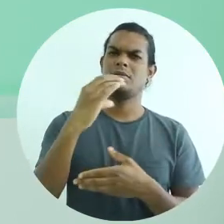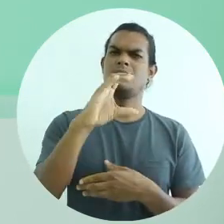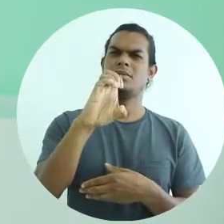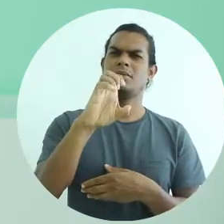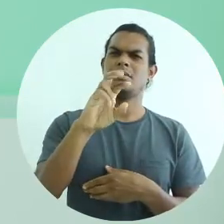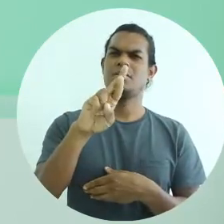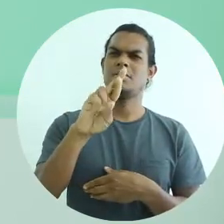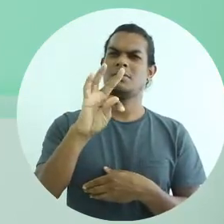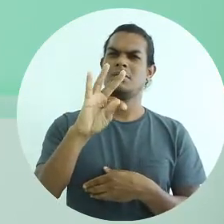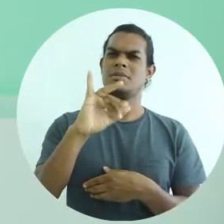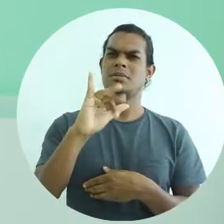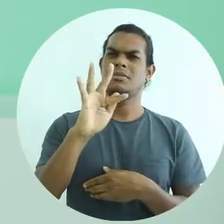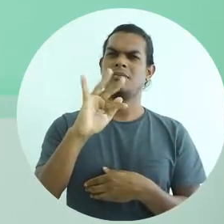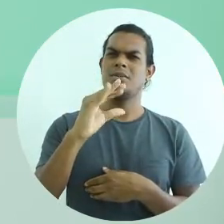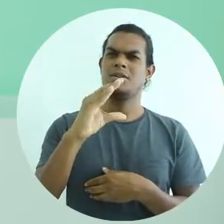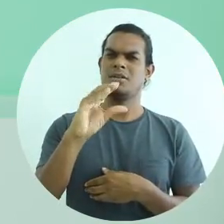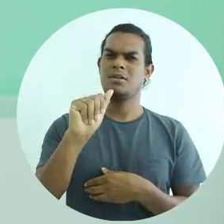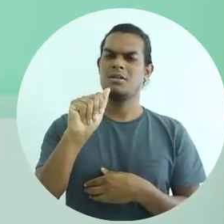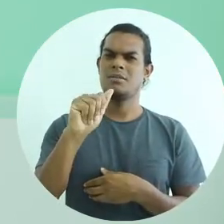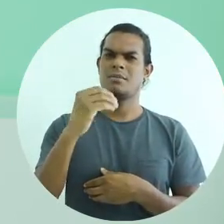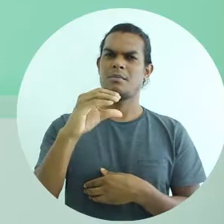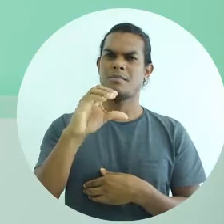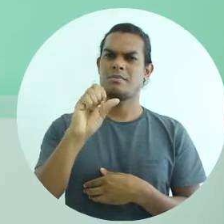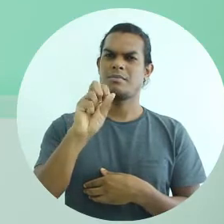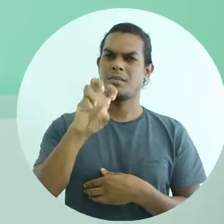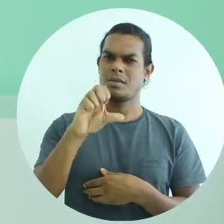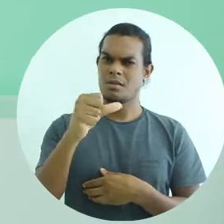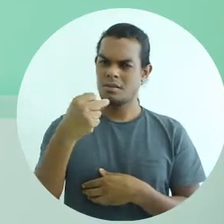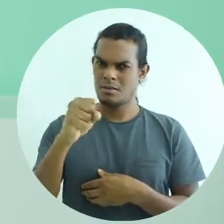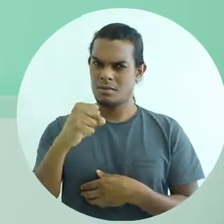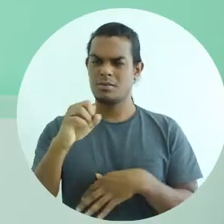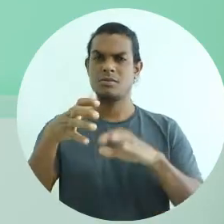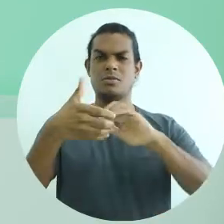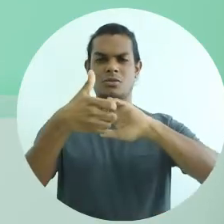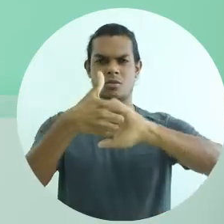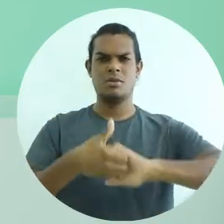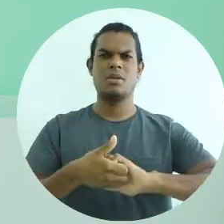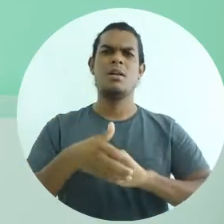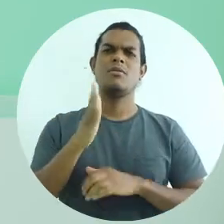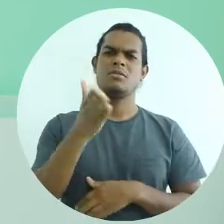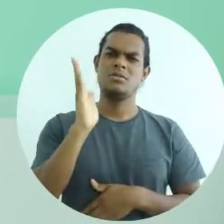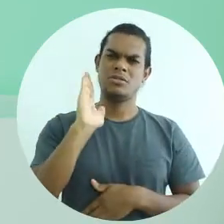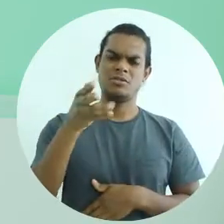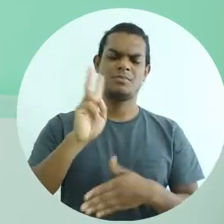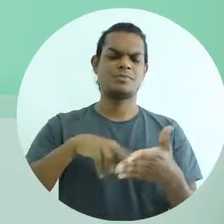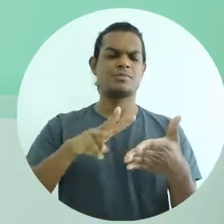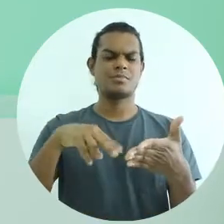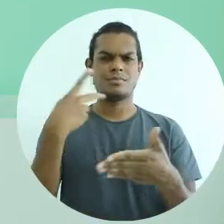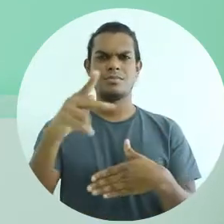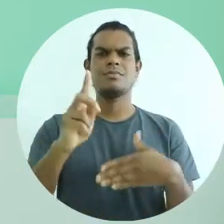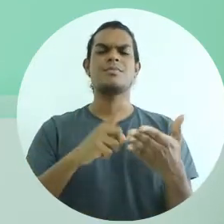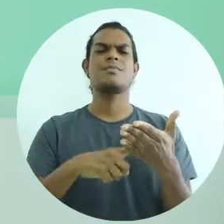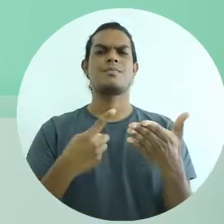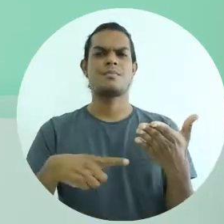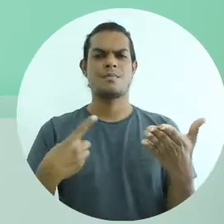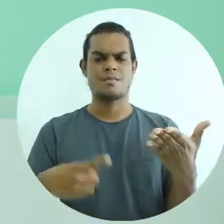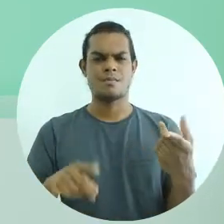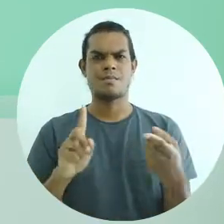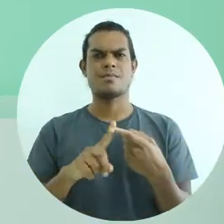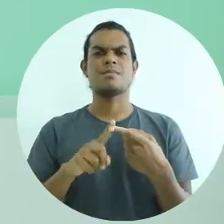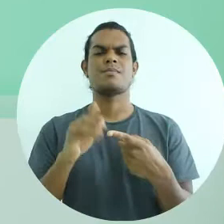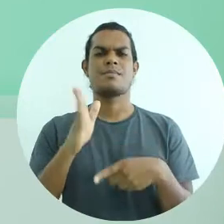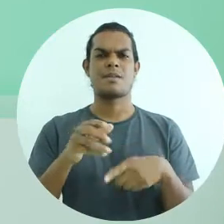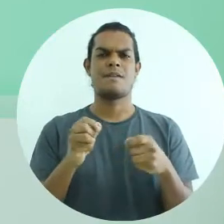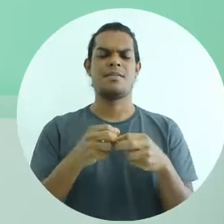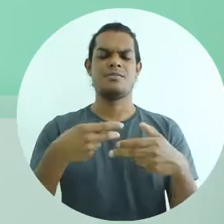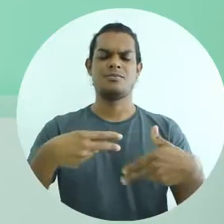de qualidade. Eu acho que a essa altura, além de você ter lido o seu caderno e feito outras atividades, você já